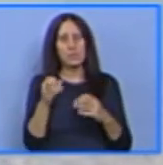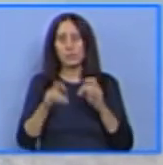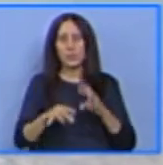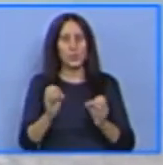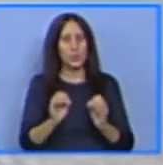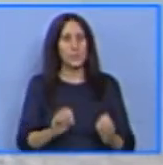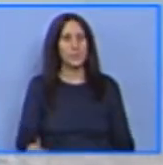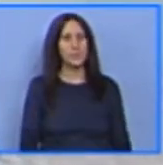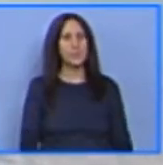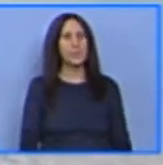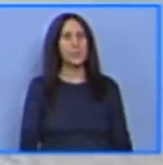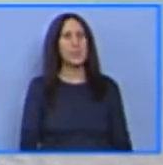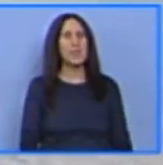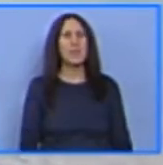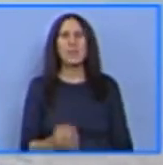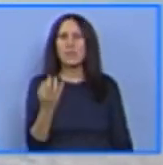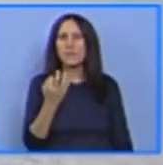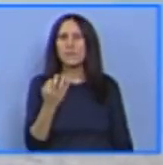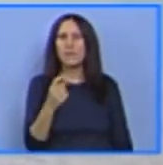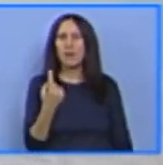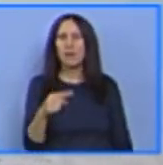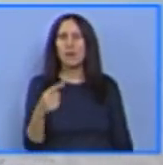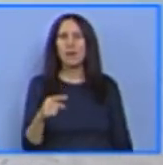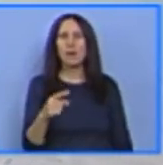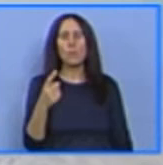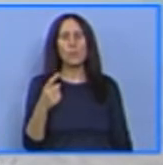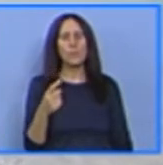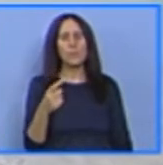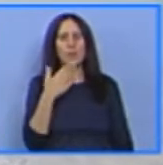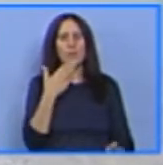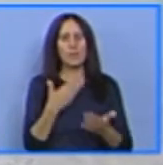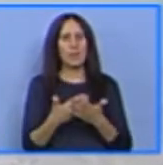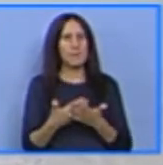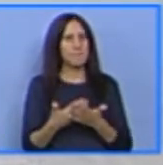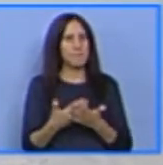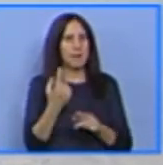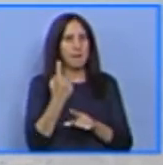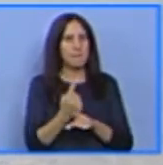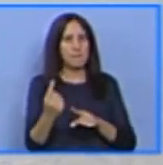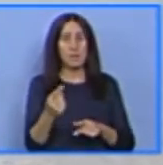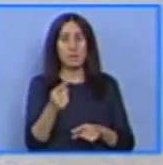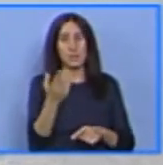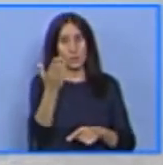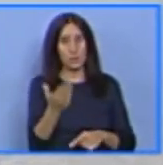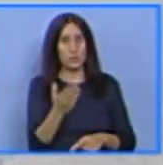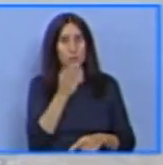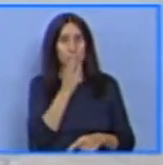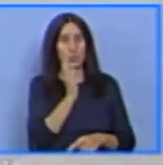passou. E depois há um efeito aglutinador, apesar de, como referia e